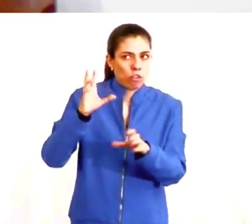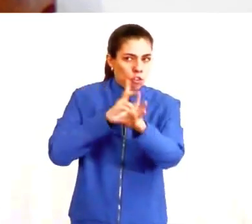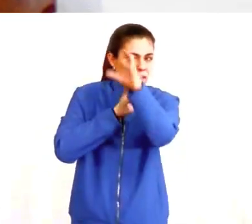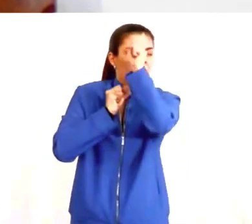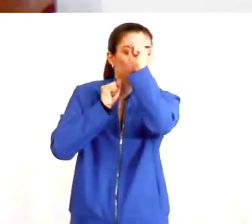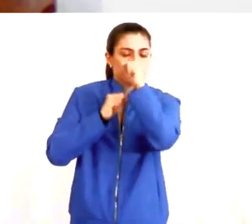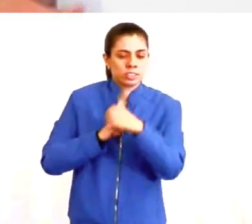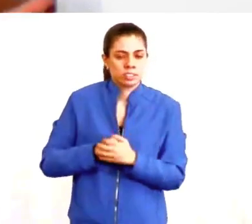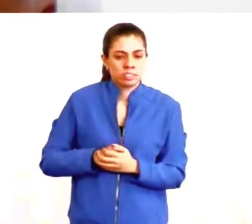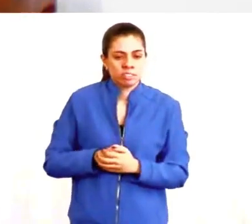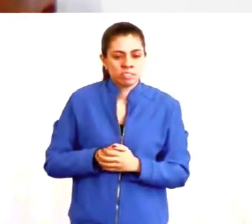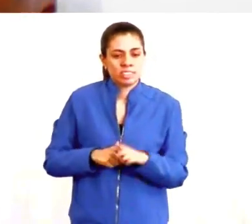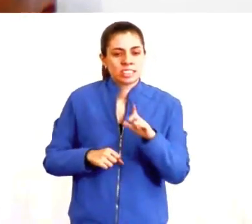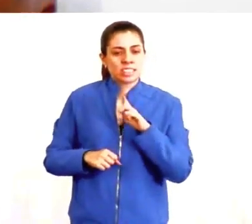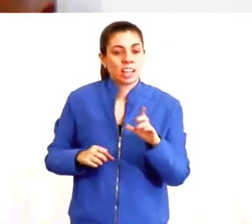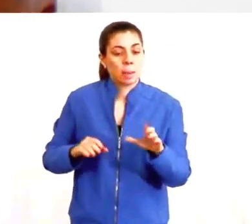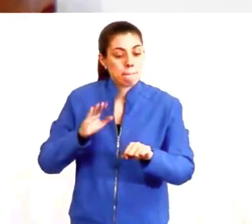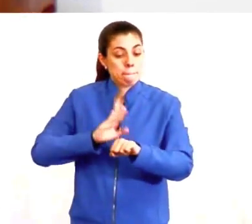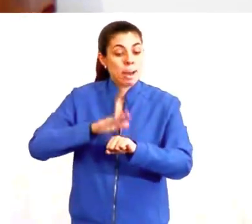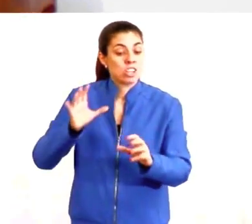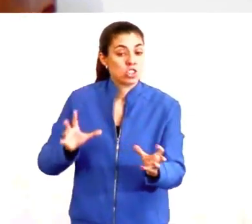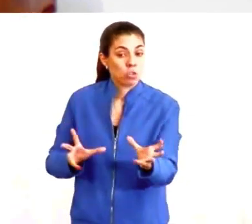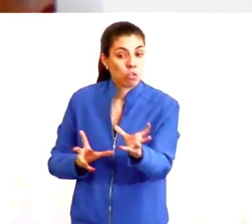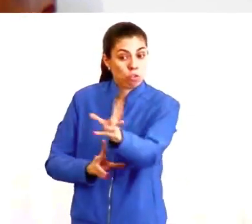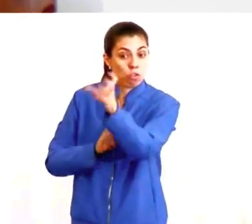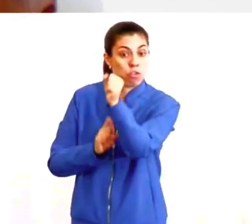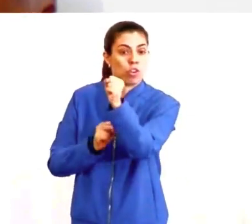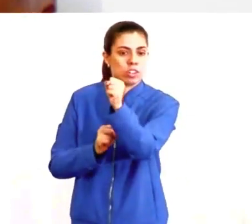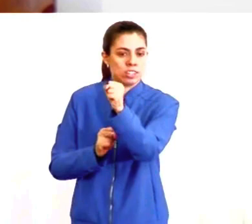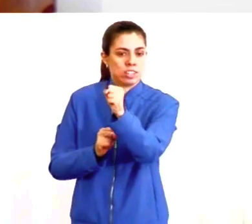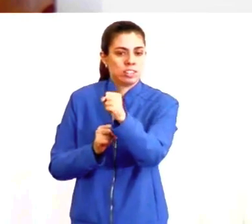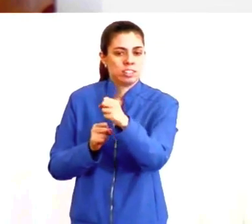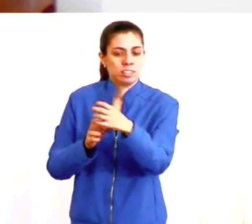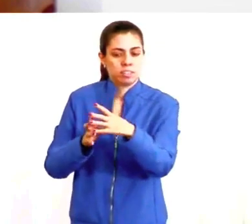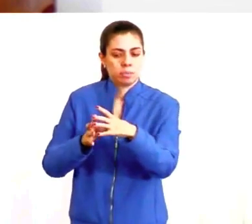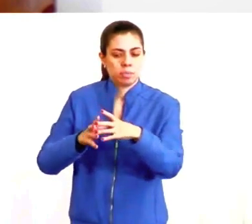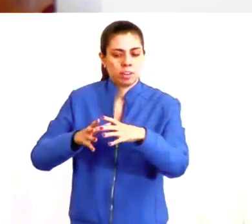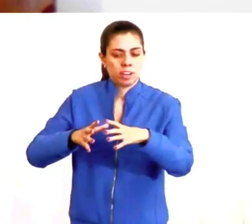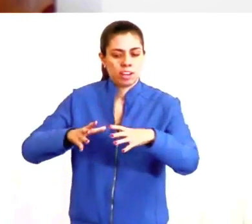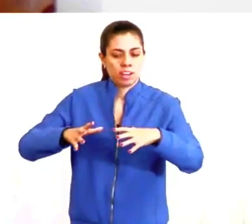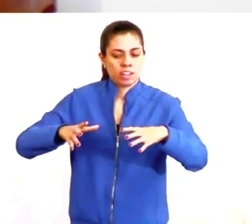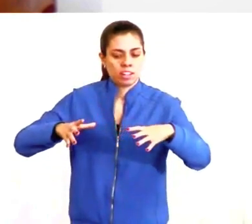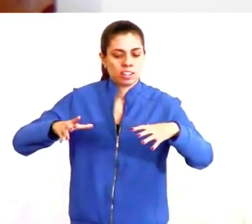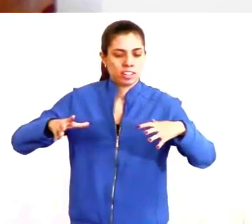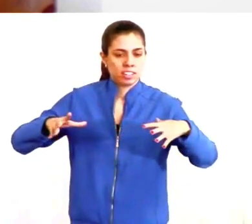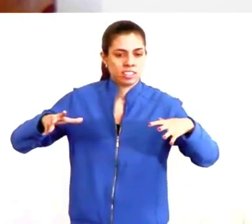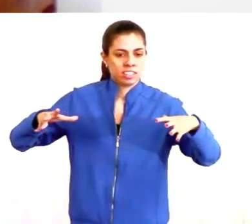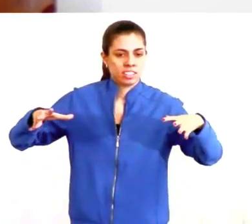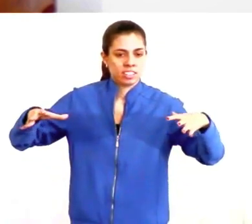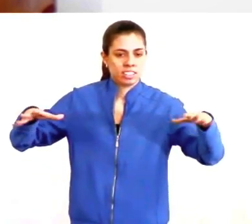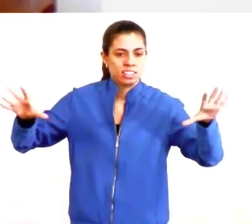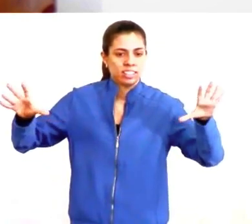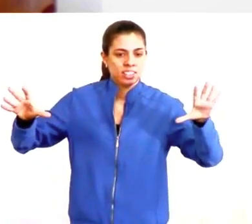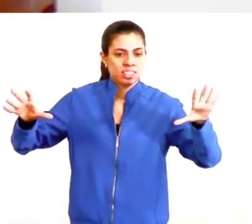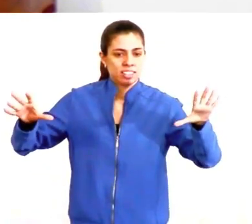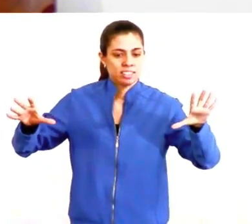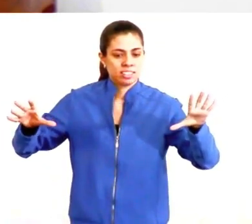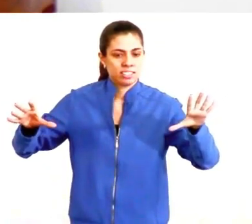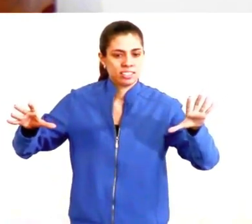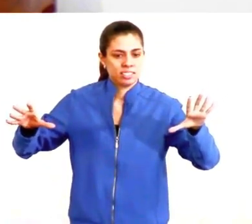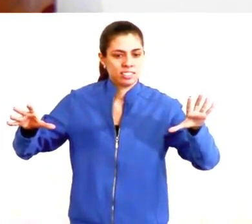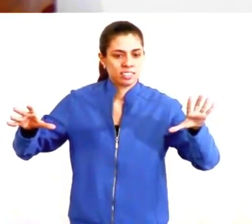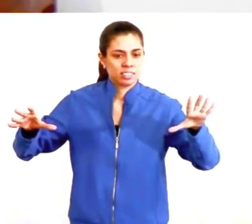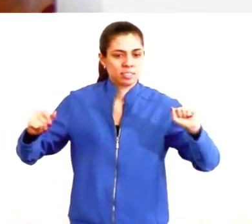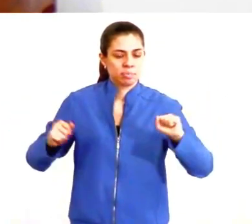se multiplicando, ou multiplicando-se a cada um, pelo caminho do discipulado.